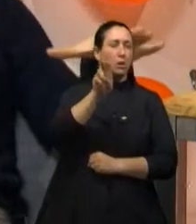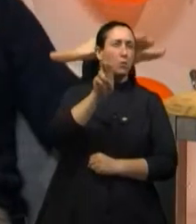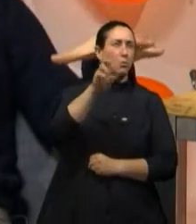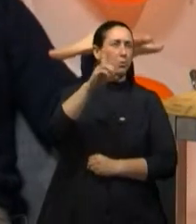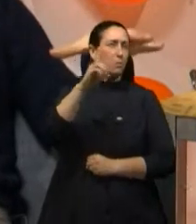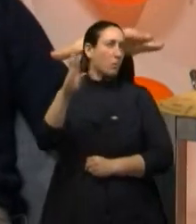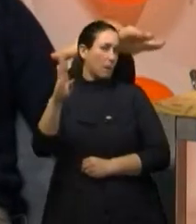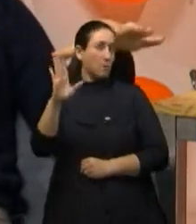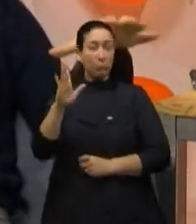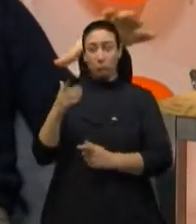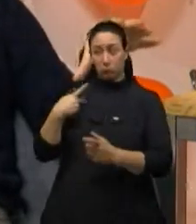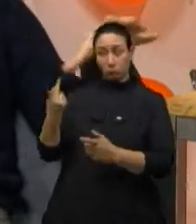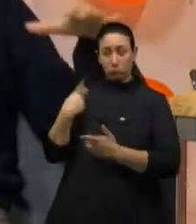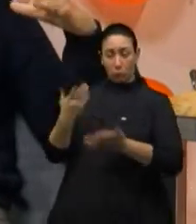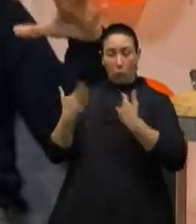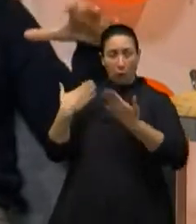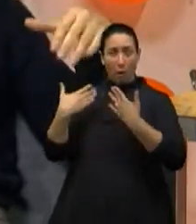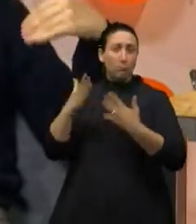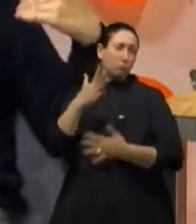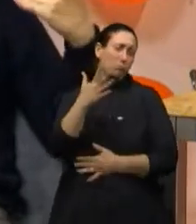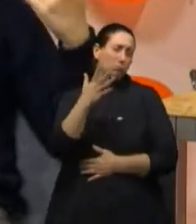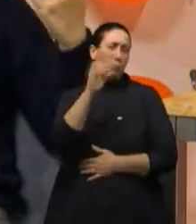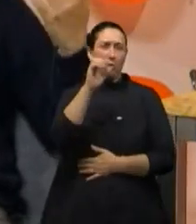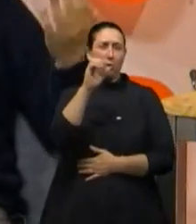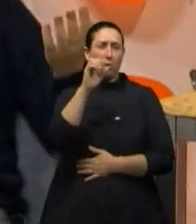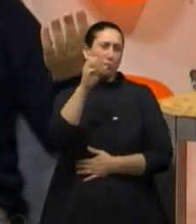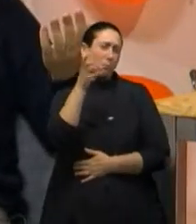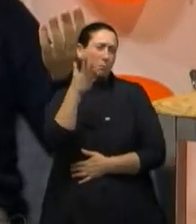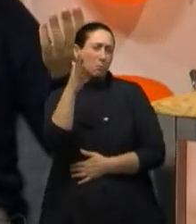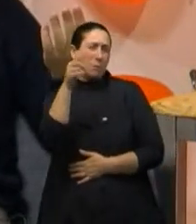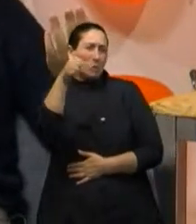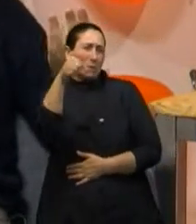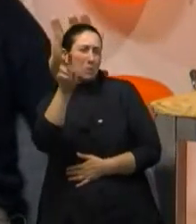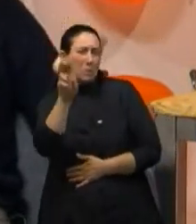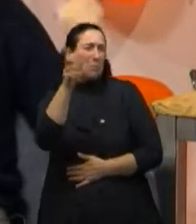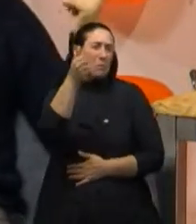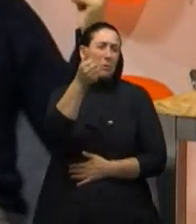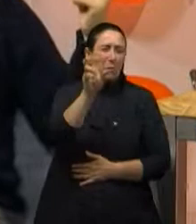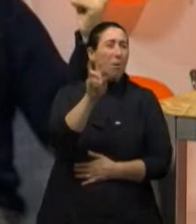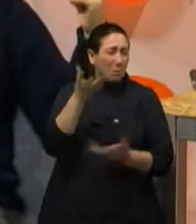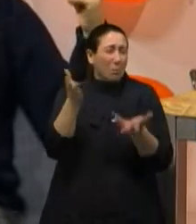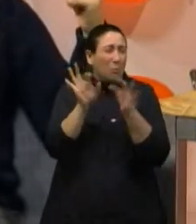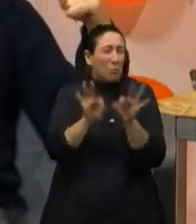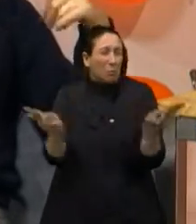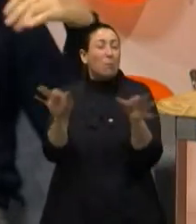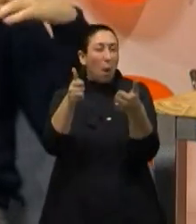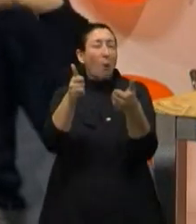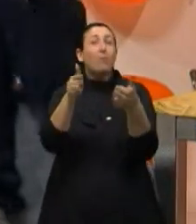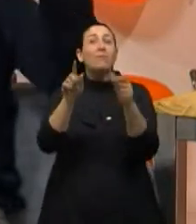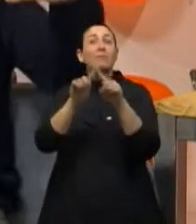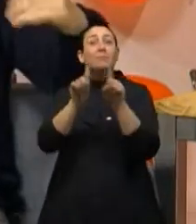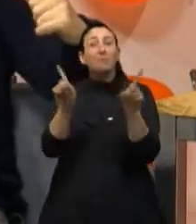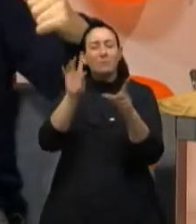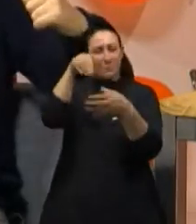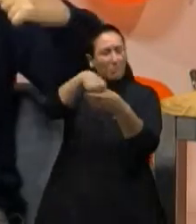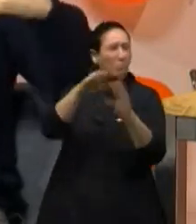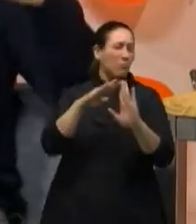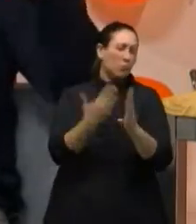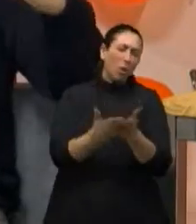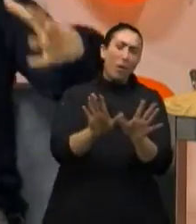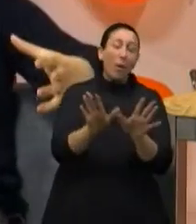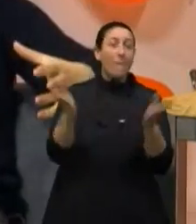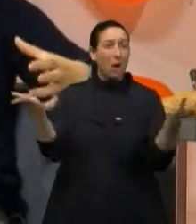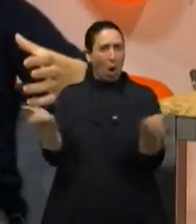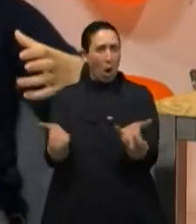65 DB Os alunos não passam muito Além disso só se for uma escola que estiver na beira da rua com as